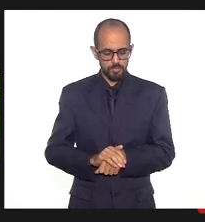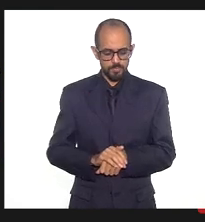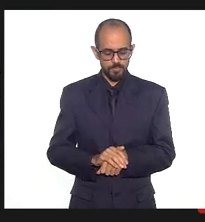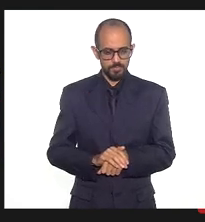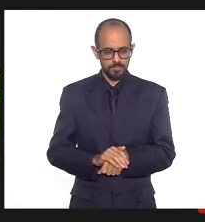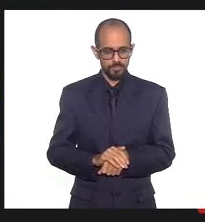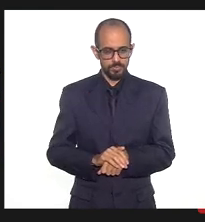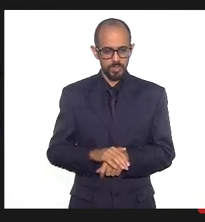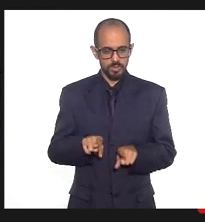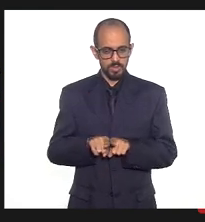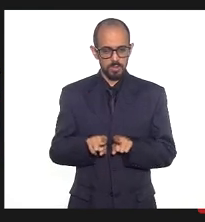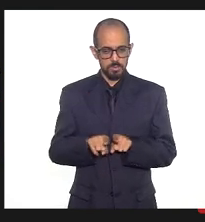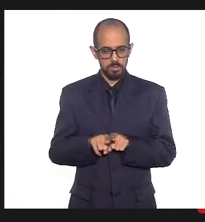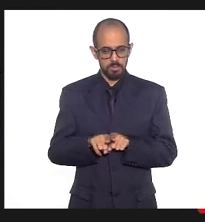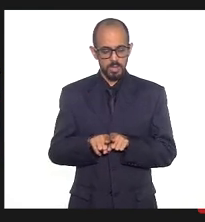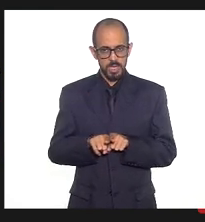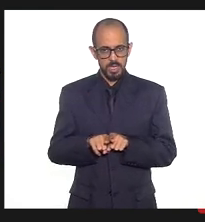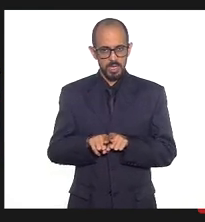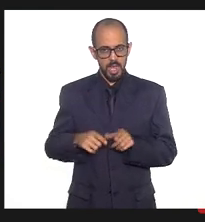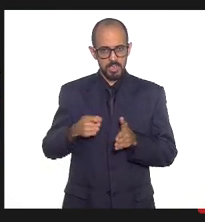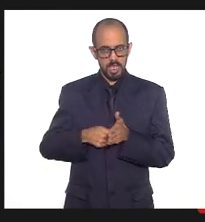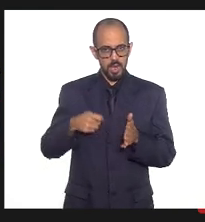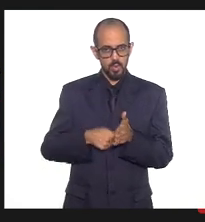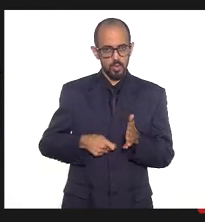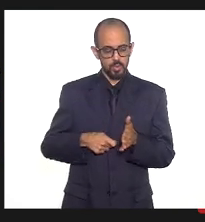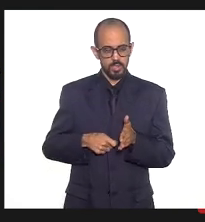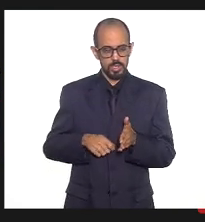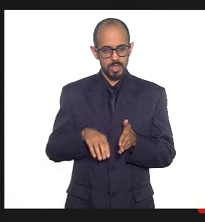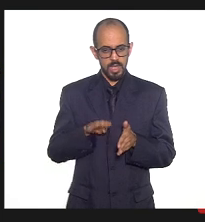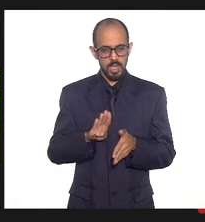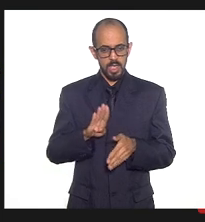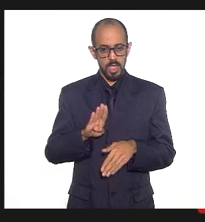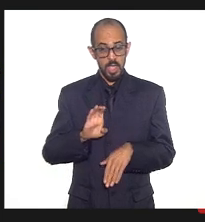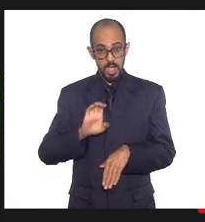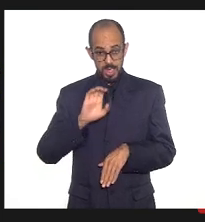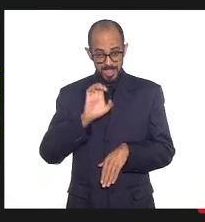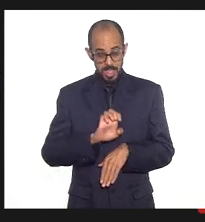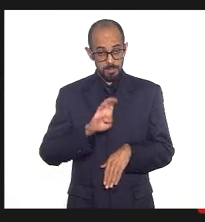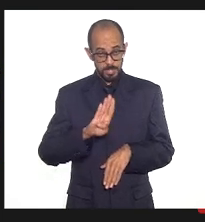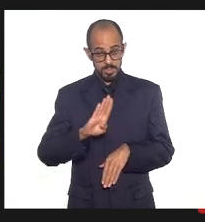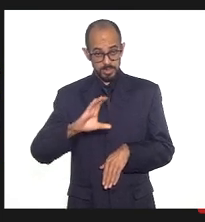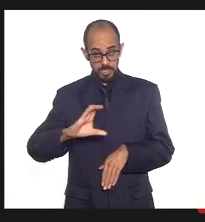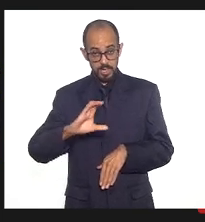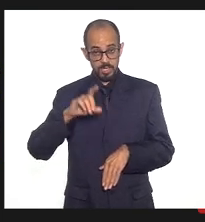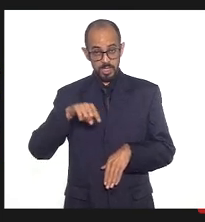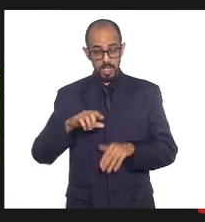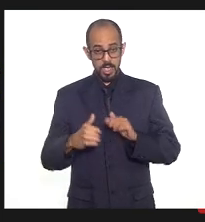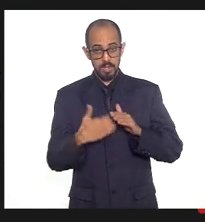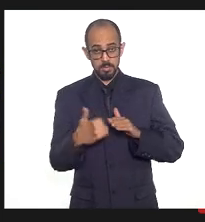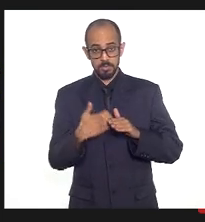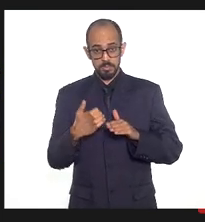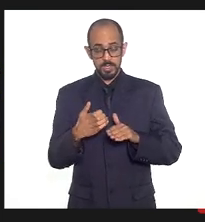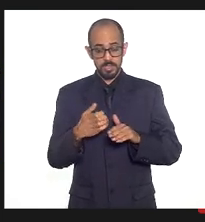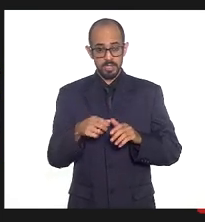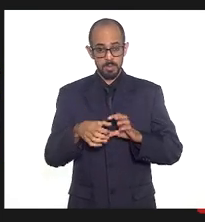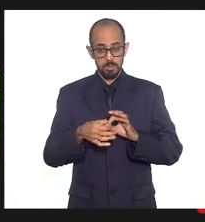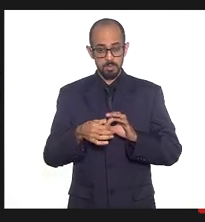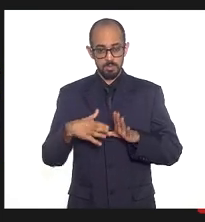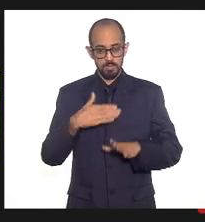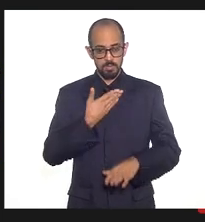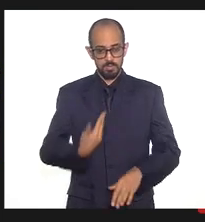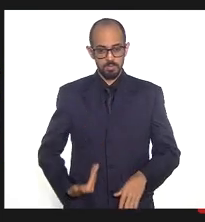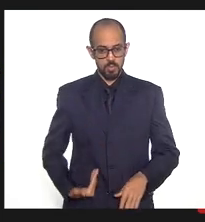a defesa intransigente da EBC, nossa empresa de comunicação pública estatal, que é um patrimônio